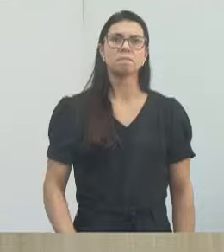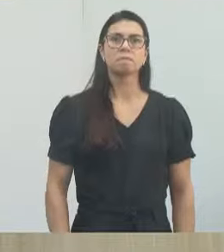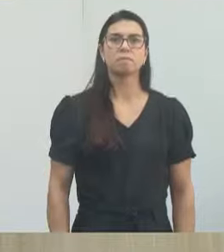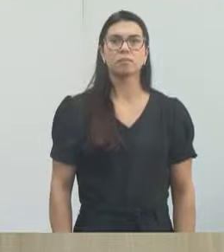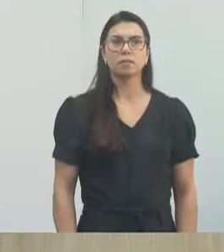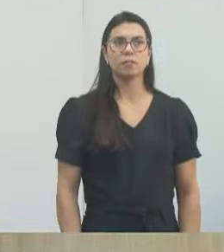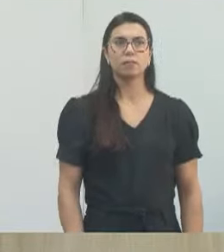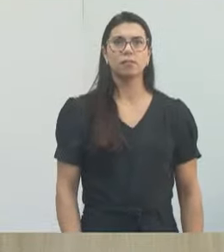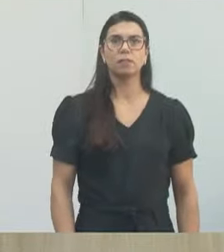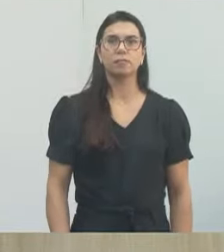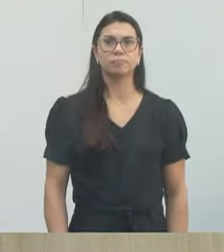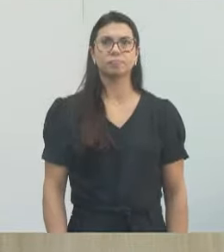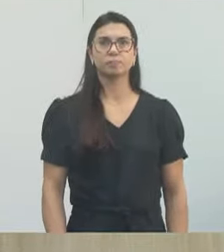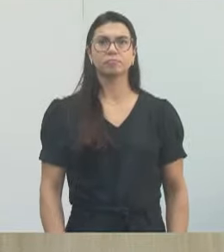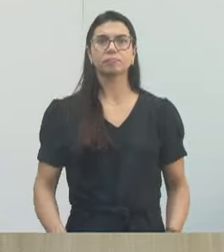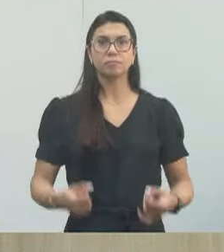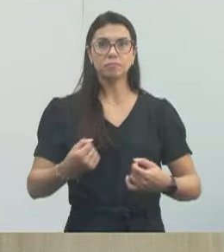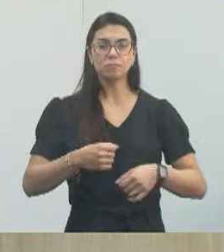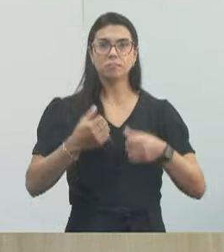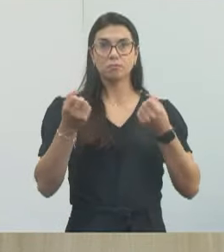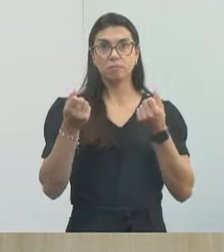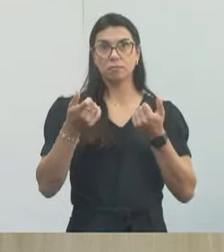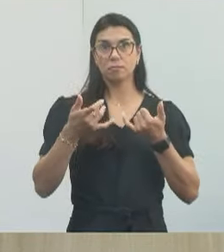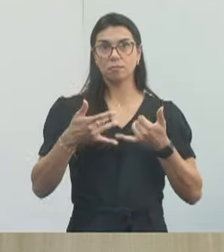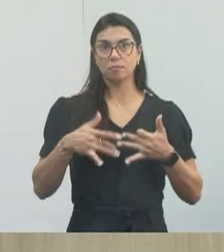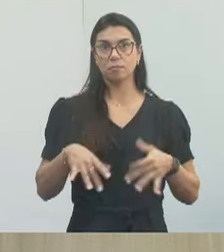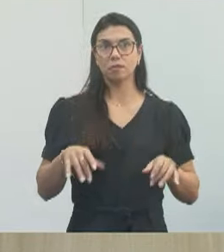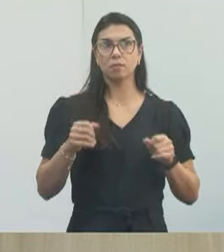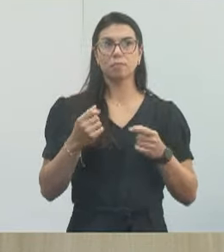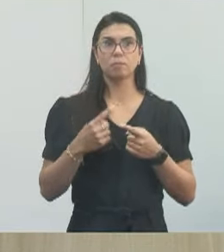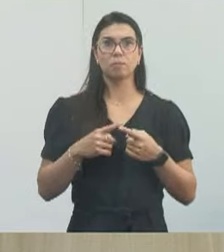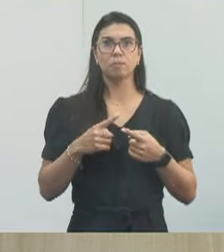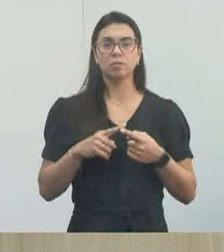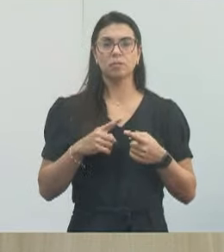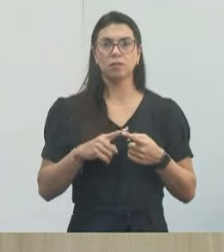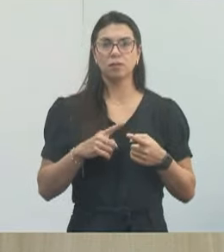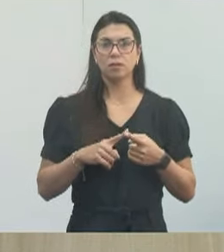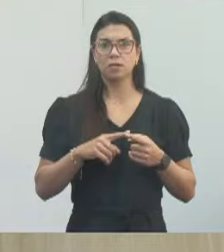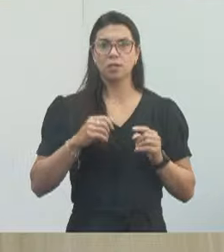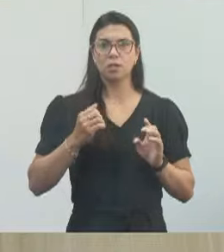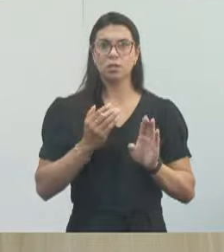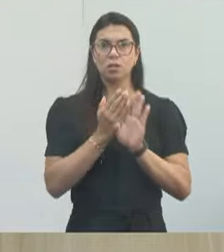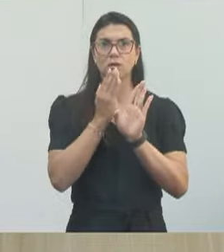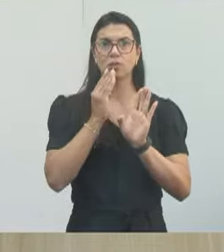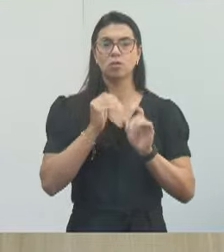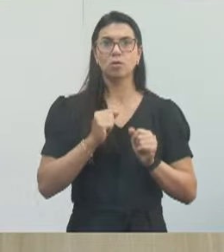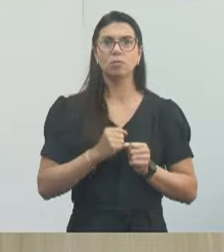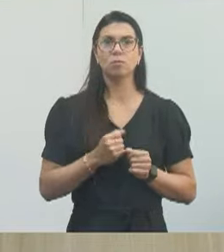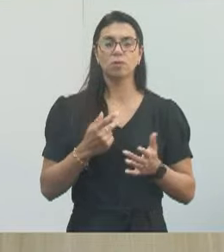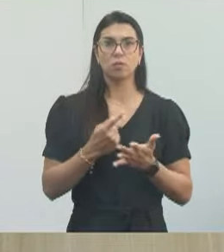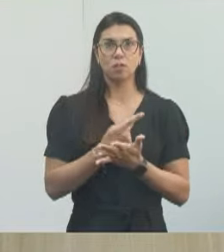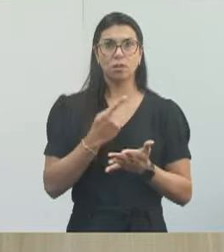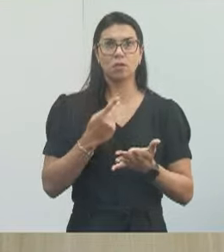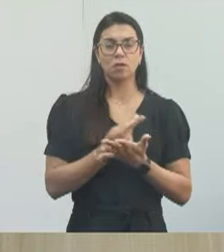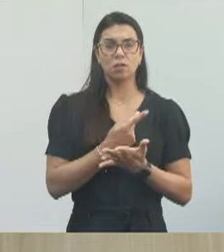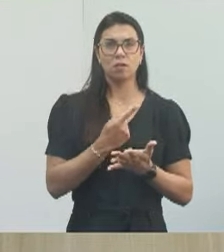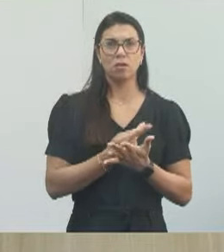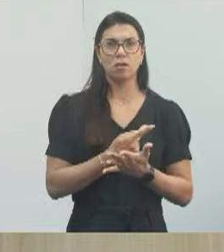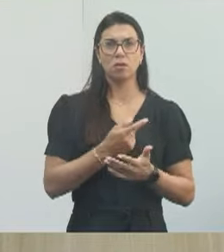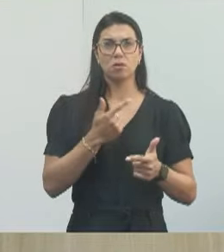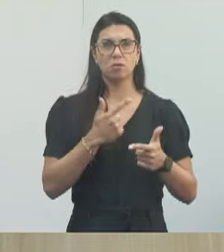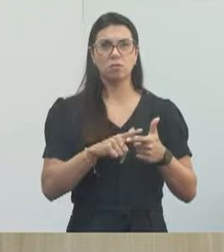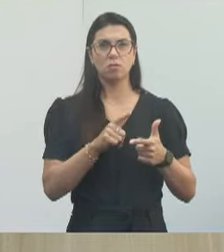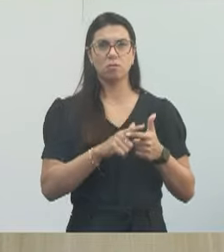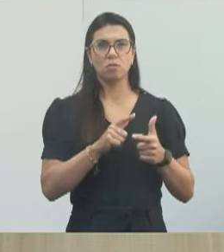terrestres cabe esclarecer que foi constatado inequívoco transtorno para a população